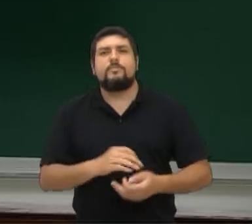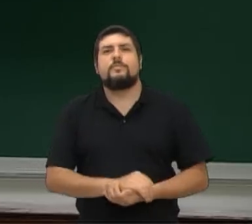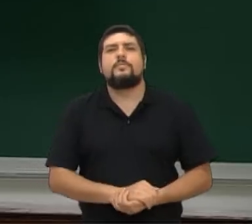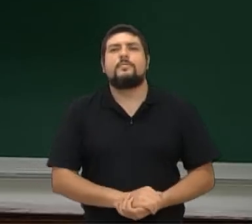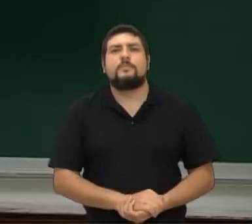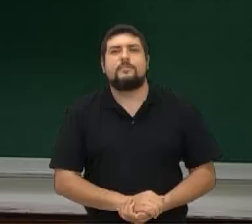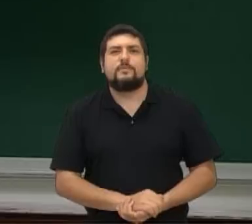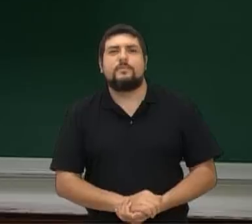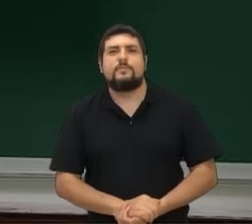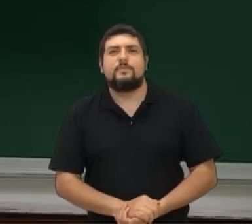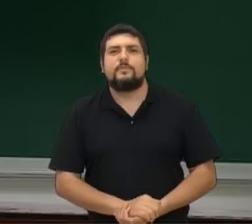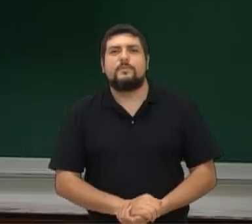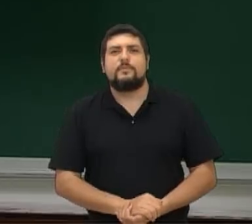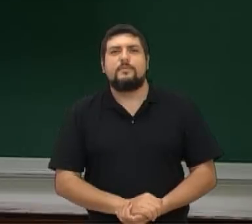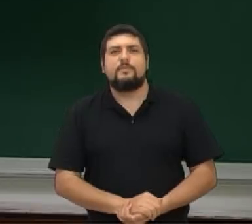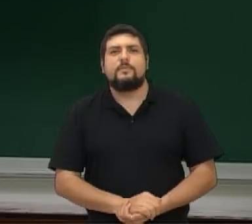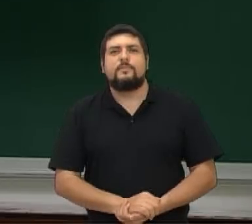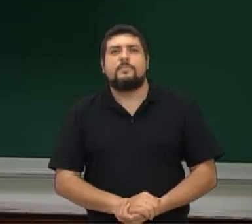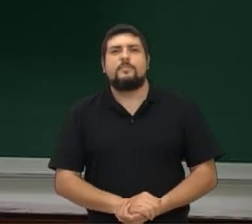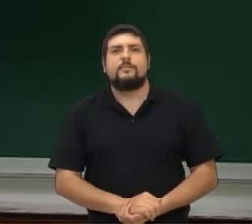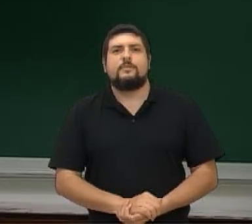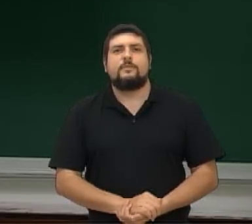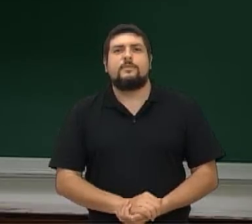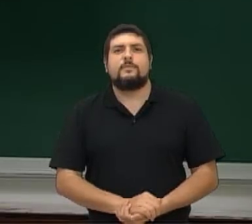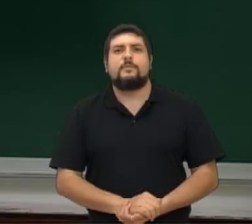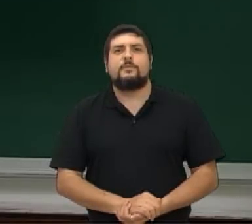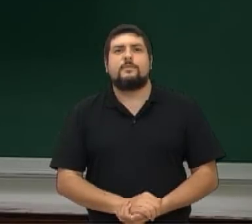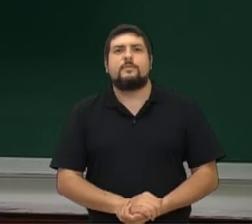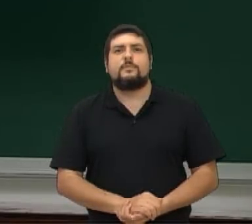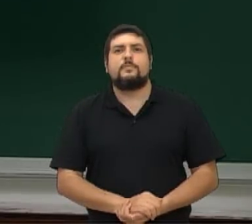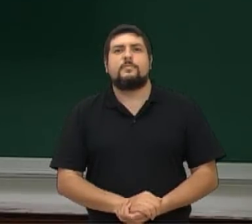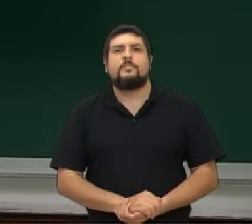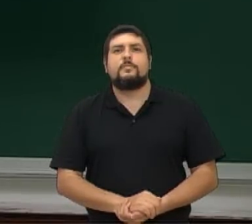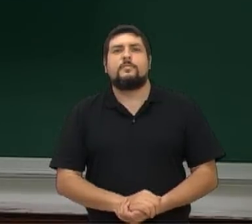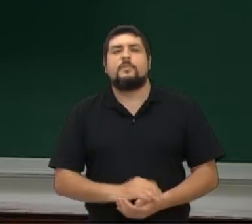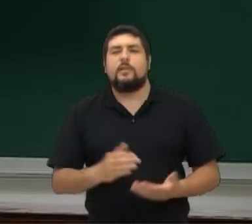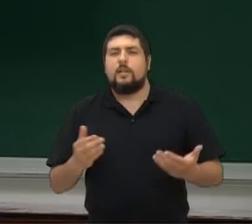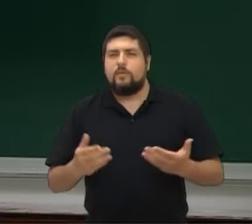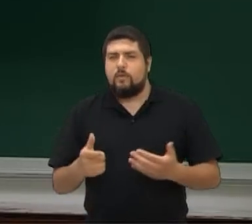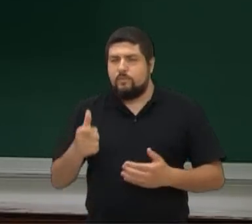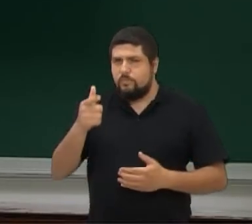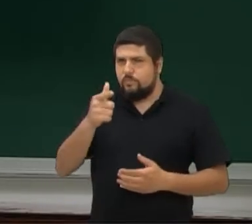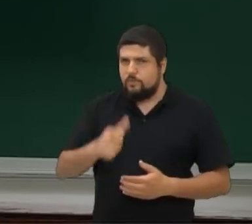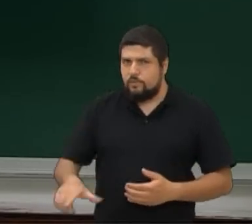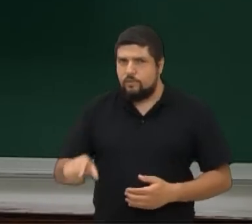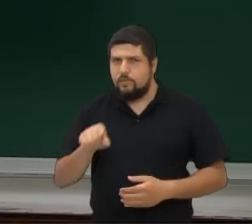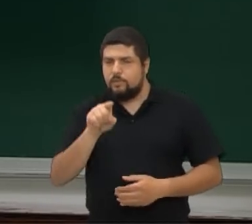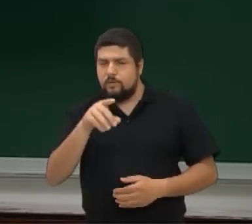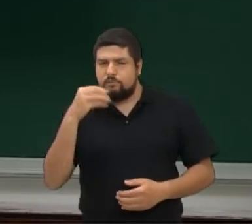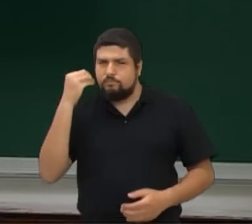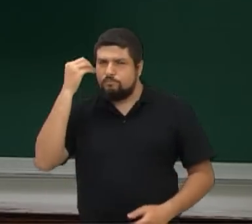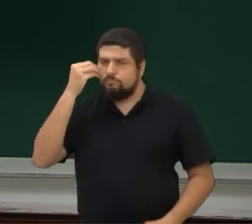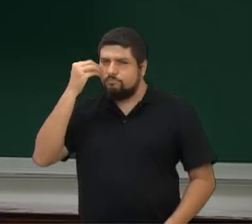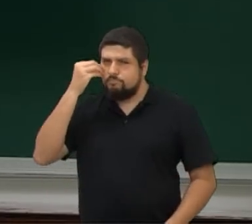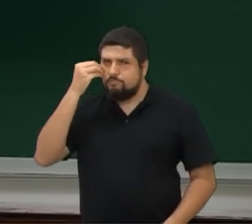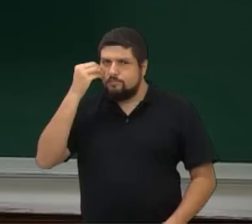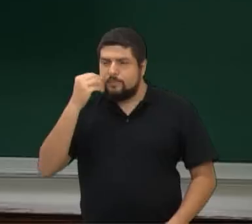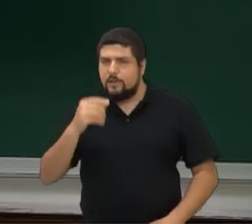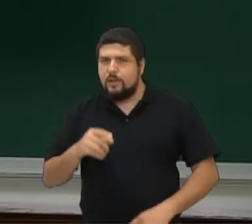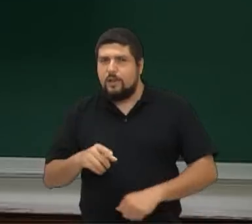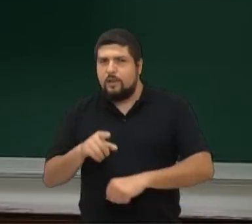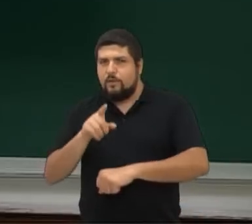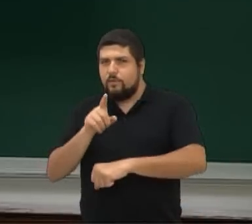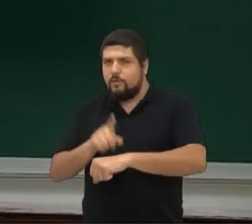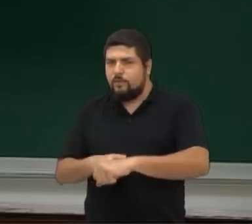determinar a nossa rota, ok? Vamos lá. Mais uma vez para vocês tentarem fazer. Vamos lá? Um